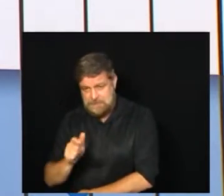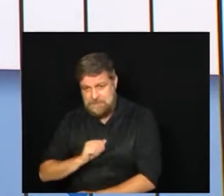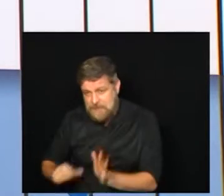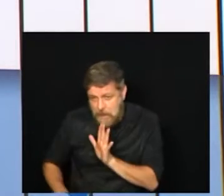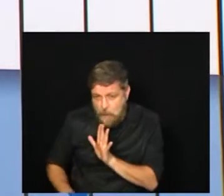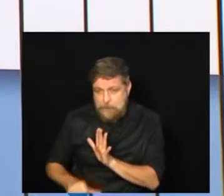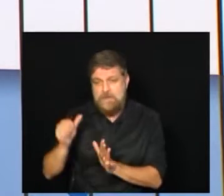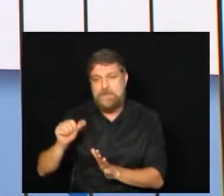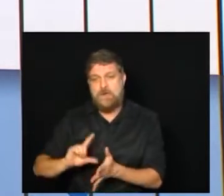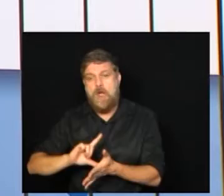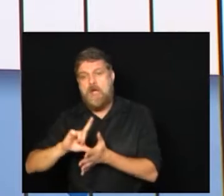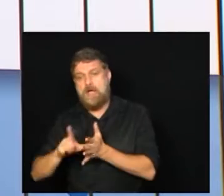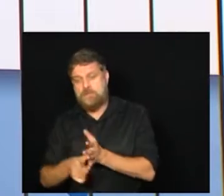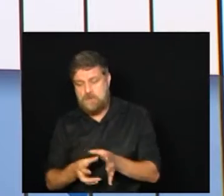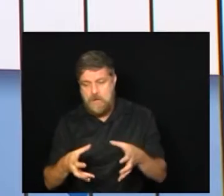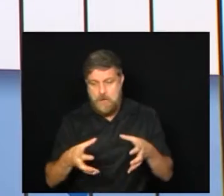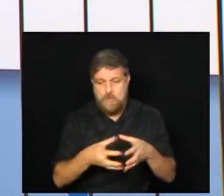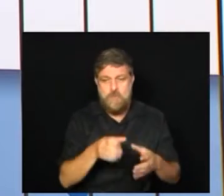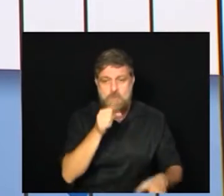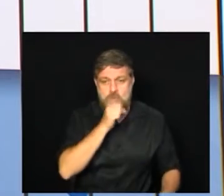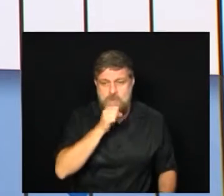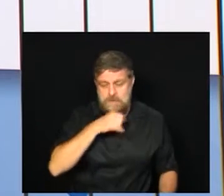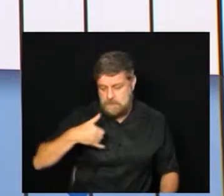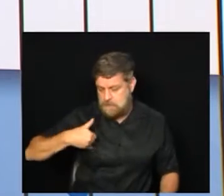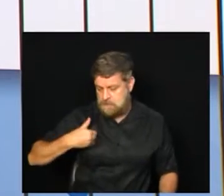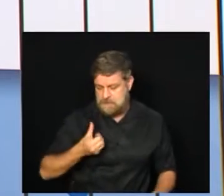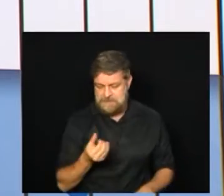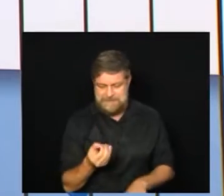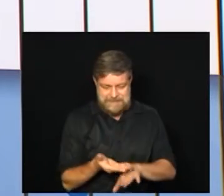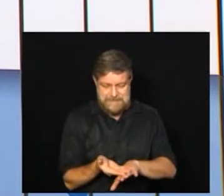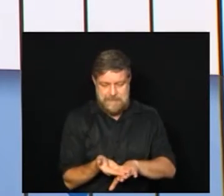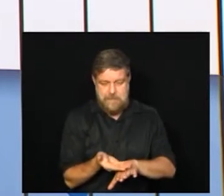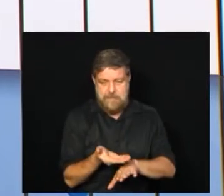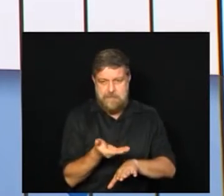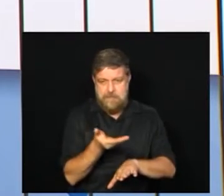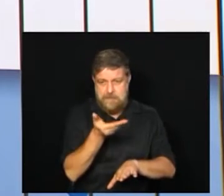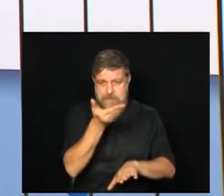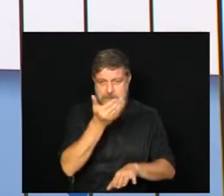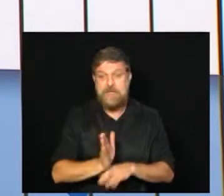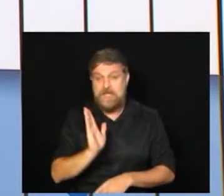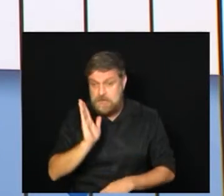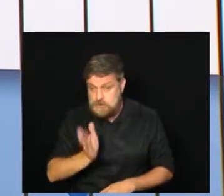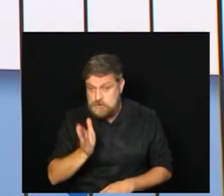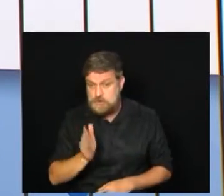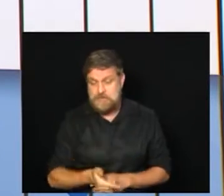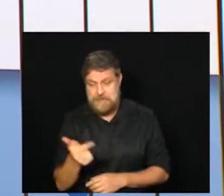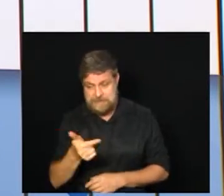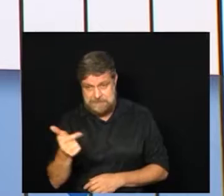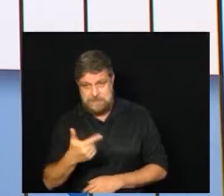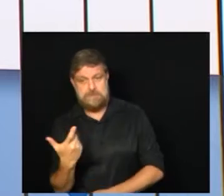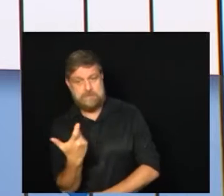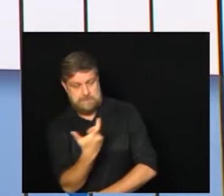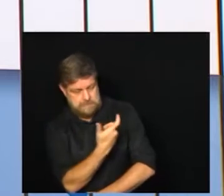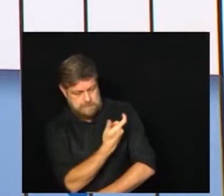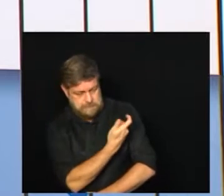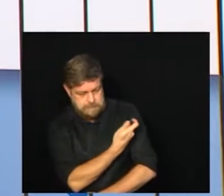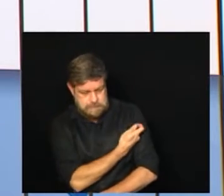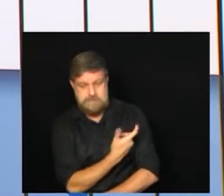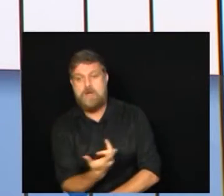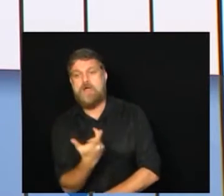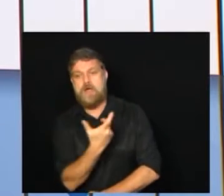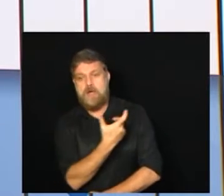primeiro. Depois, serão os idosos com mais de 60 anos que receberam as 2 doses da vacina há mais de